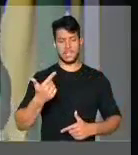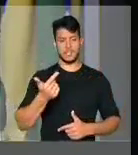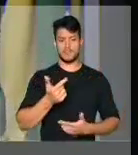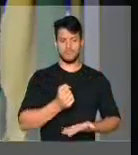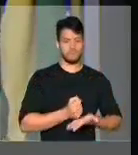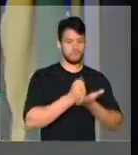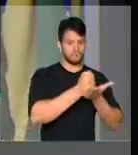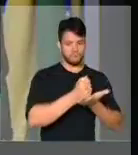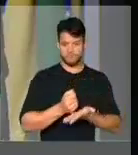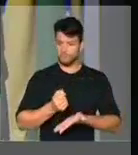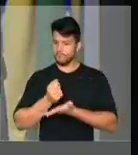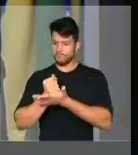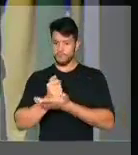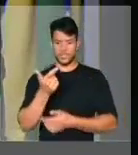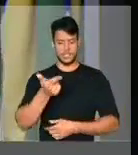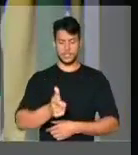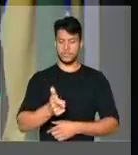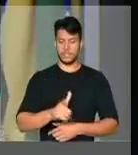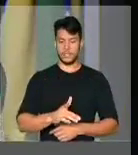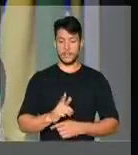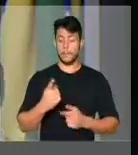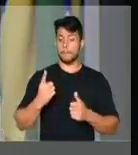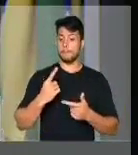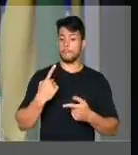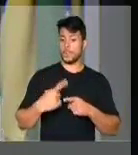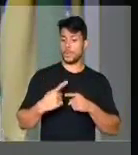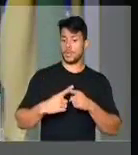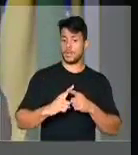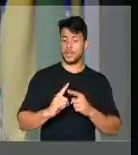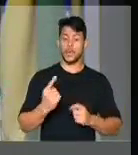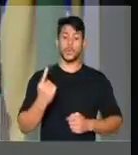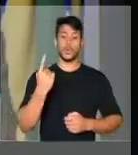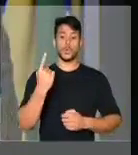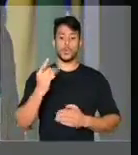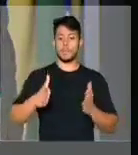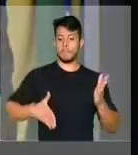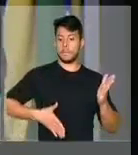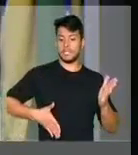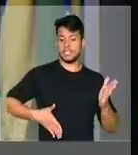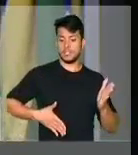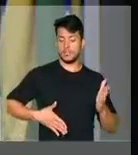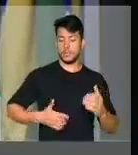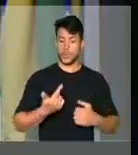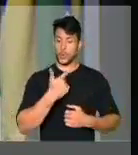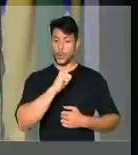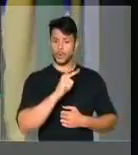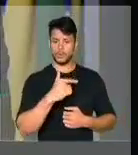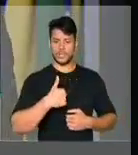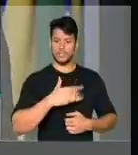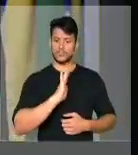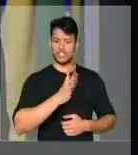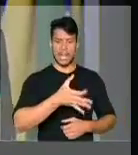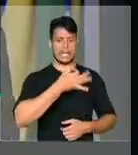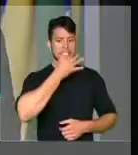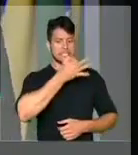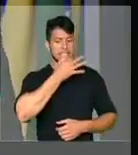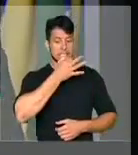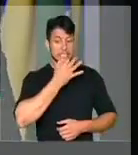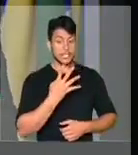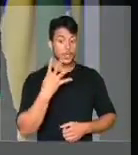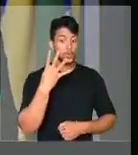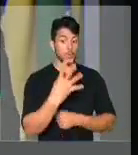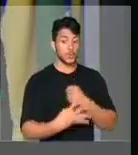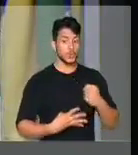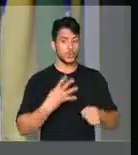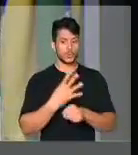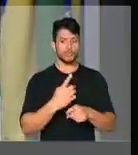apoiar nenhum nem outro. Primeiro que um é bandido e o outro eu apoiei, eu critiquei durante